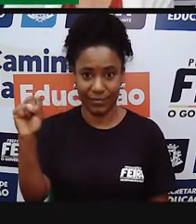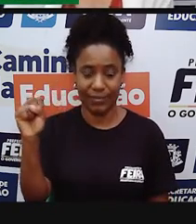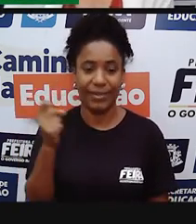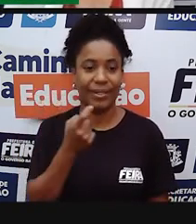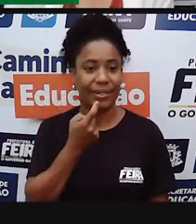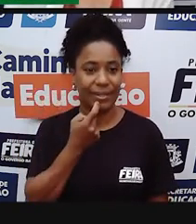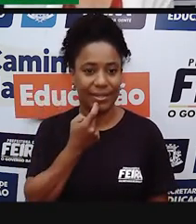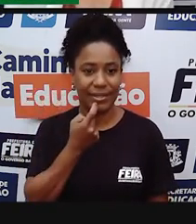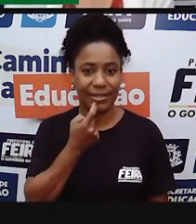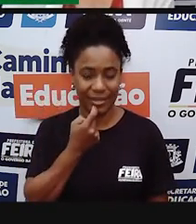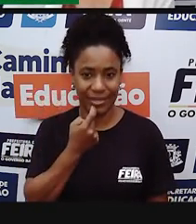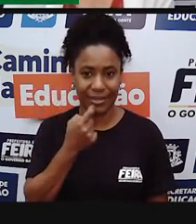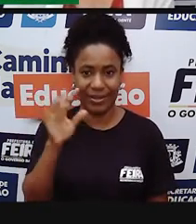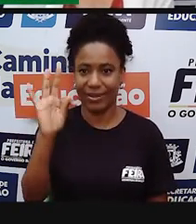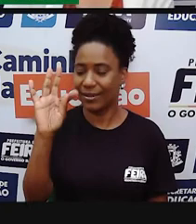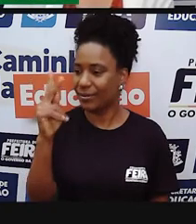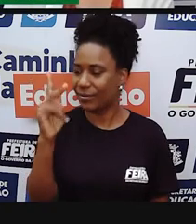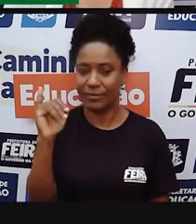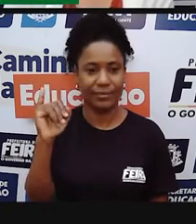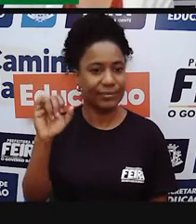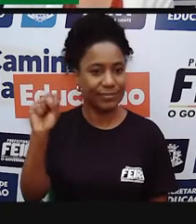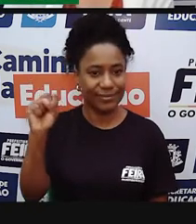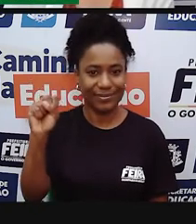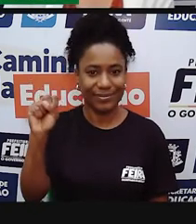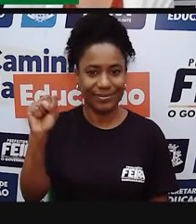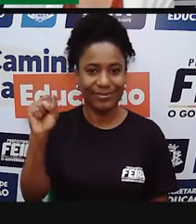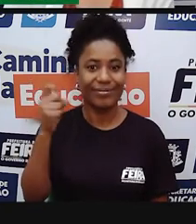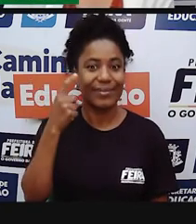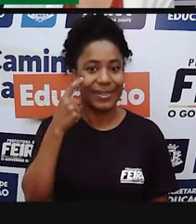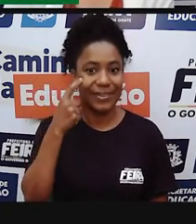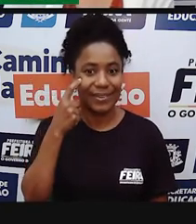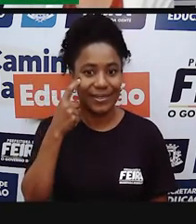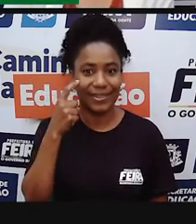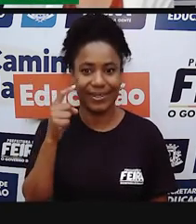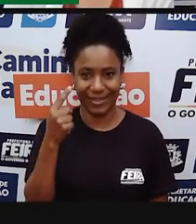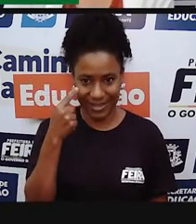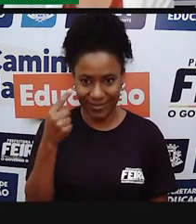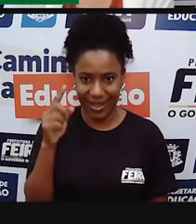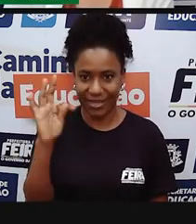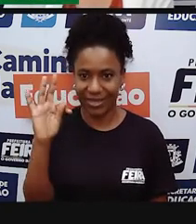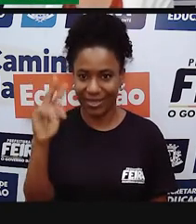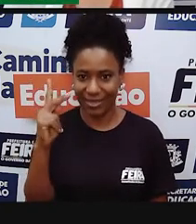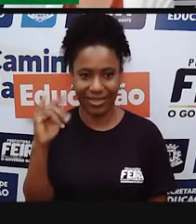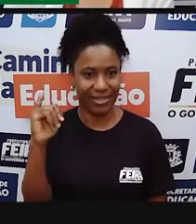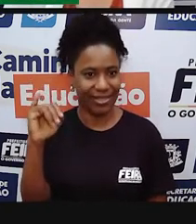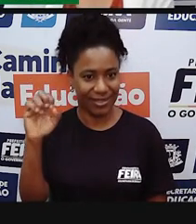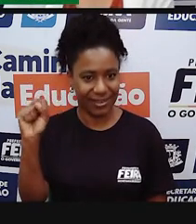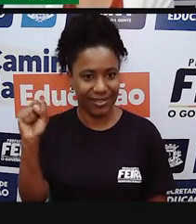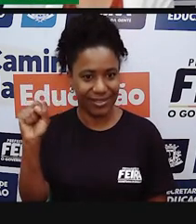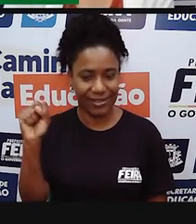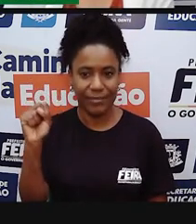presidentes né baseado PH balanceado nega convite que eu já fiz sobre isso lá né e a próxima